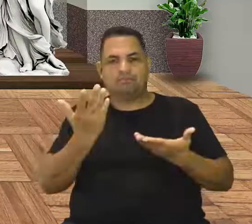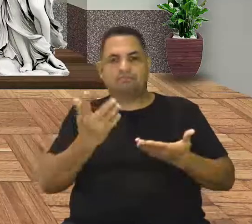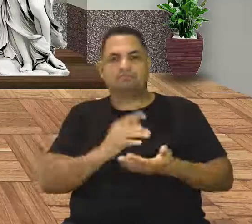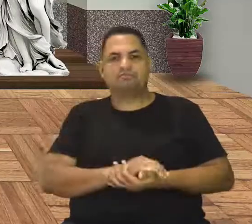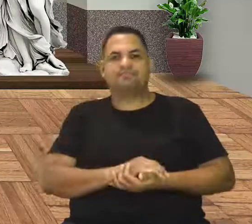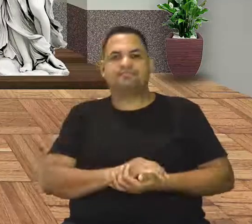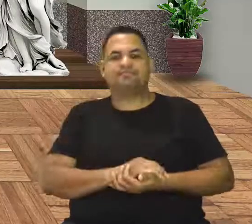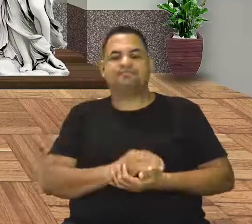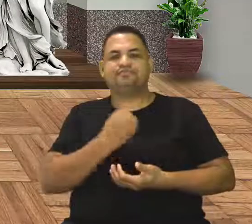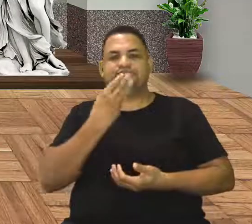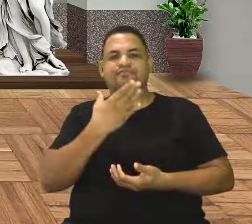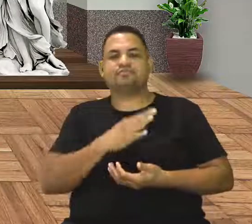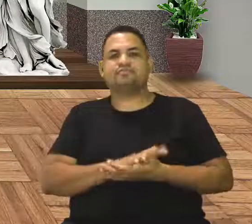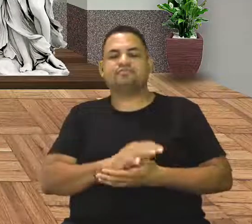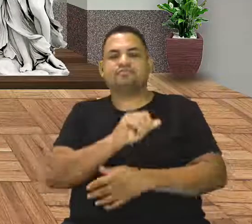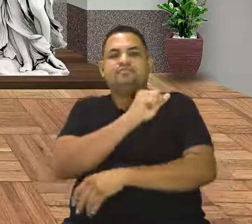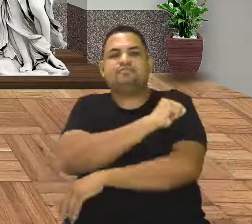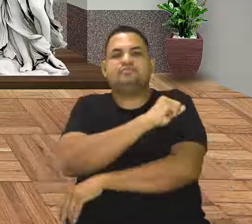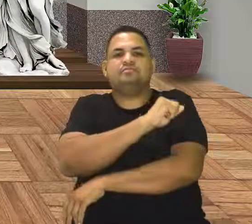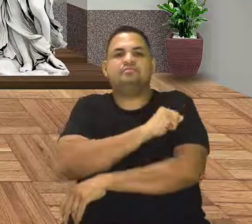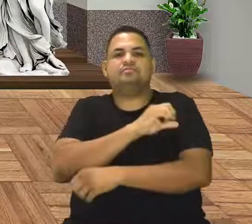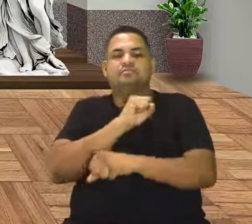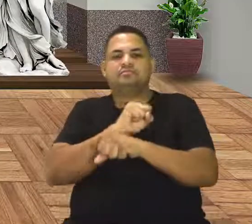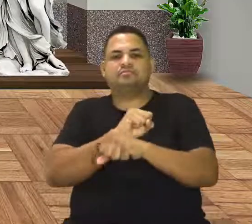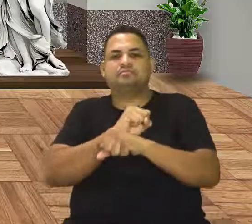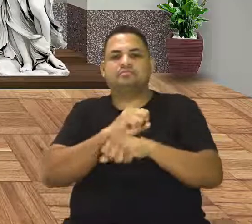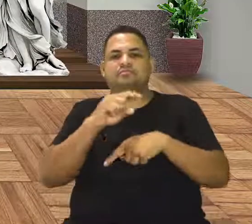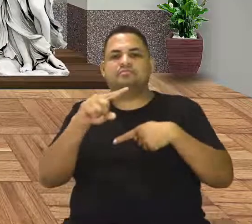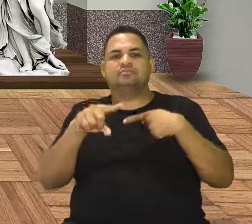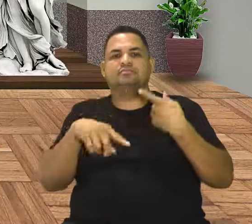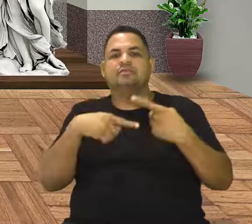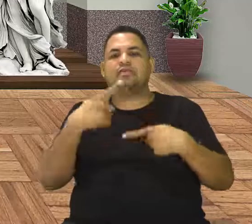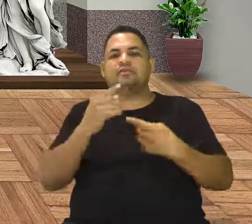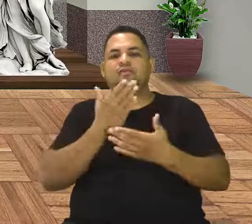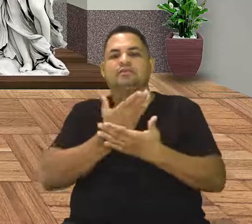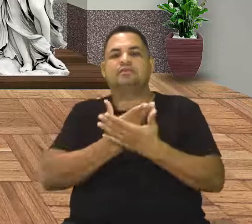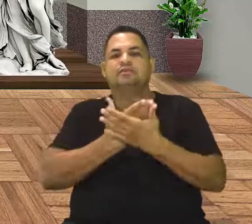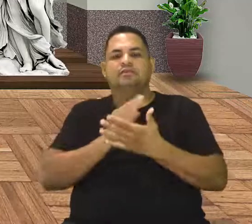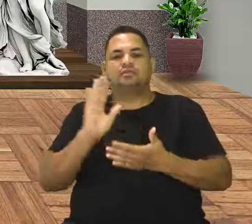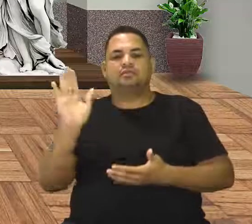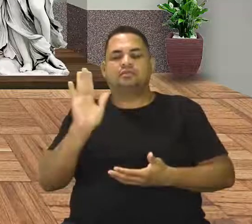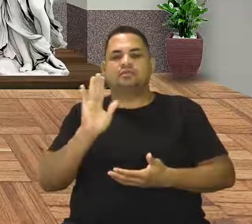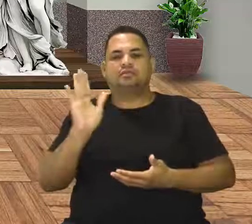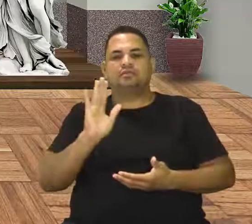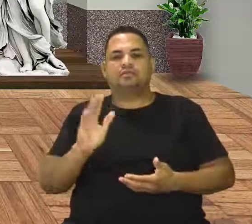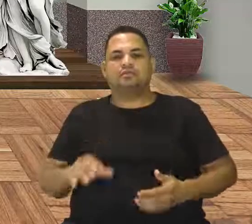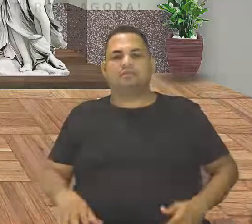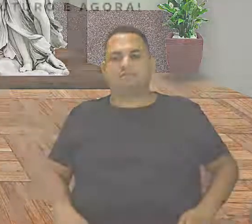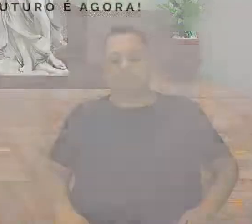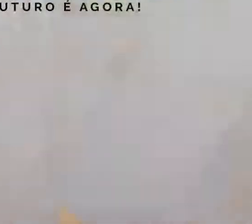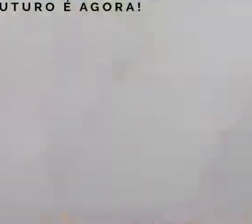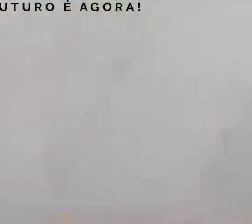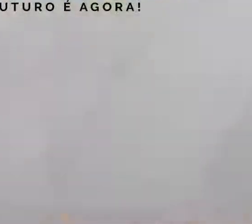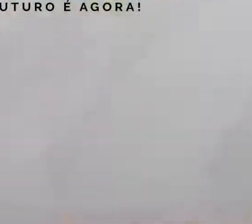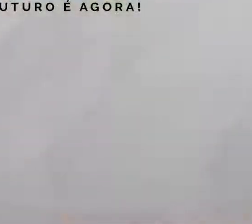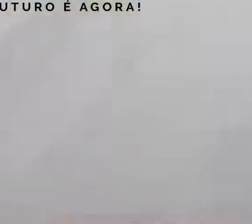enorme não tá bom aluno então eu te aguardo na nossa próxima aula tchau tchau